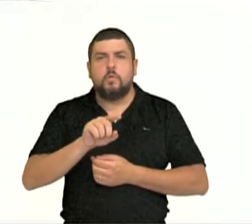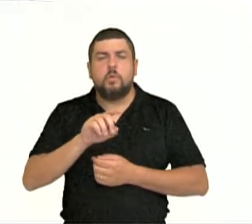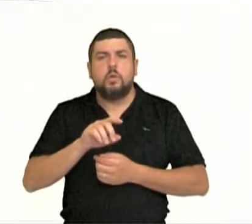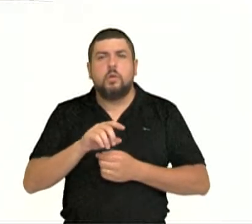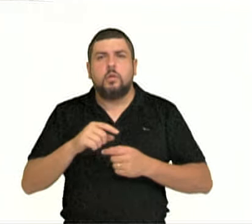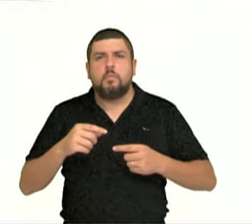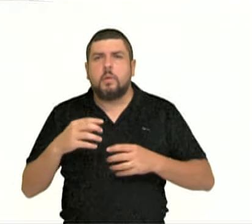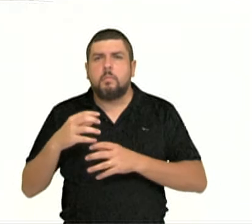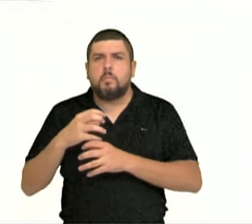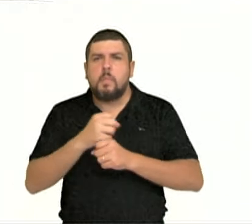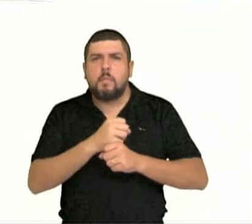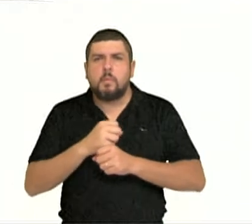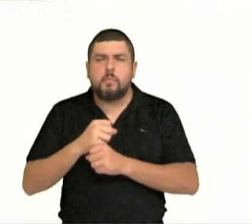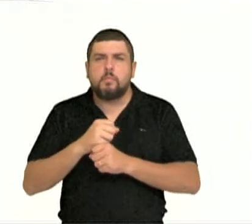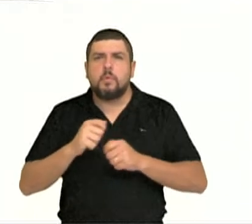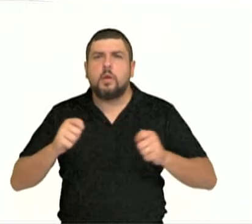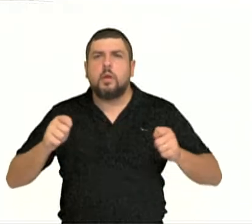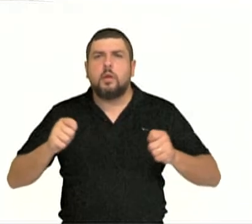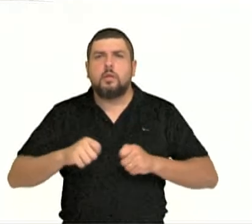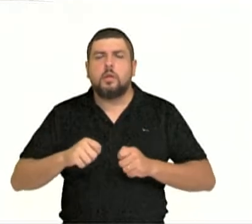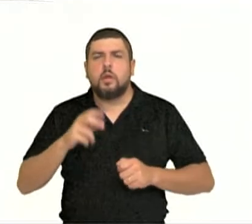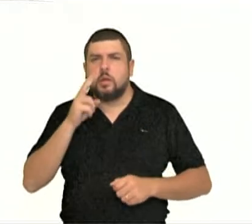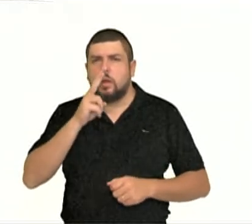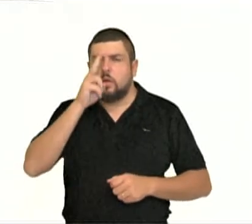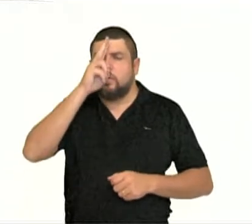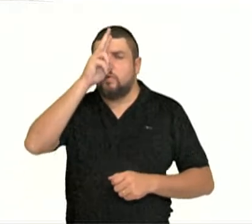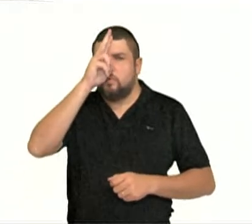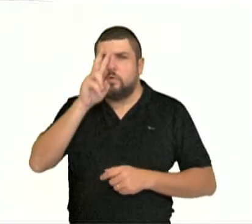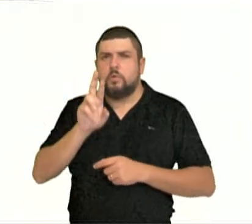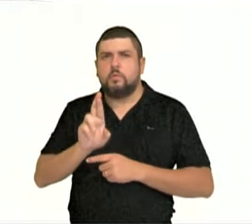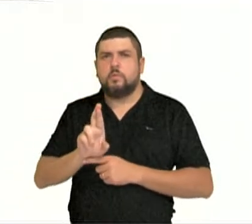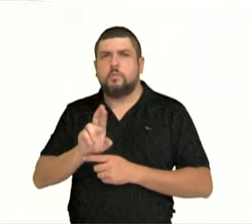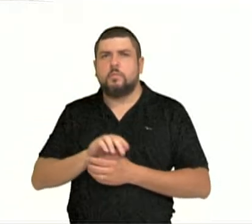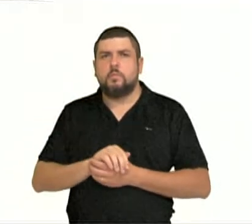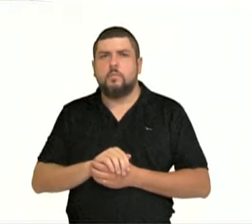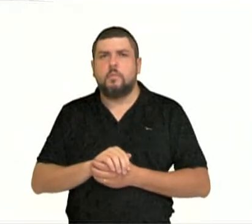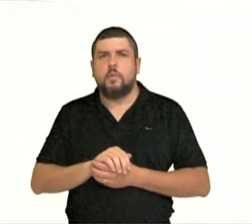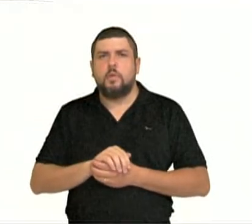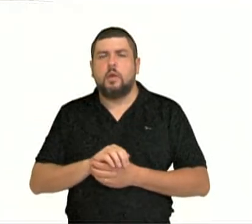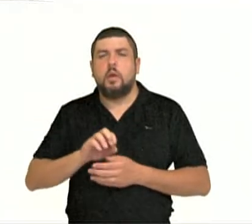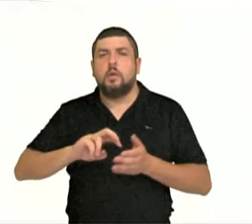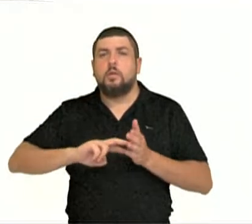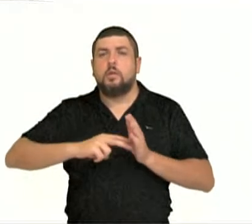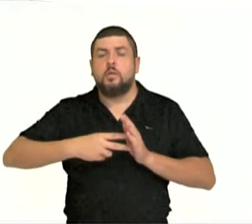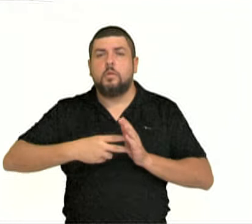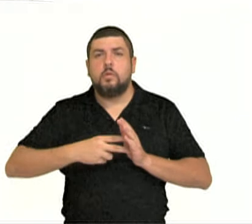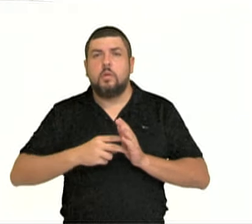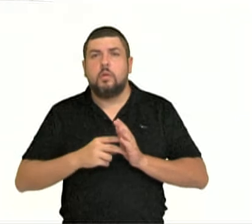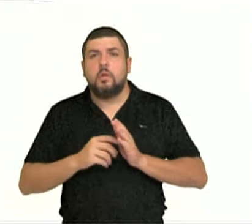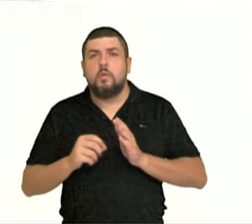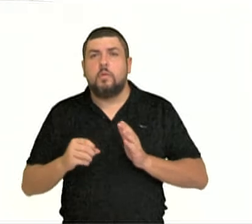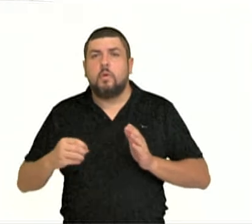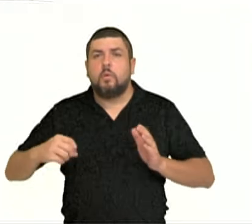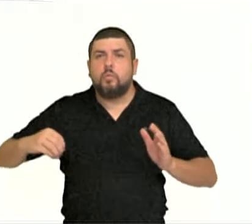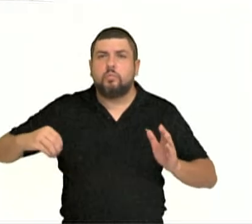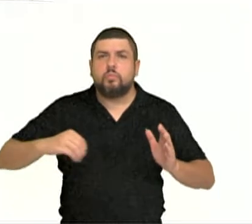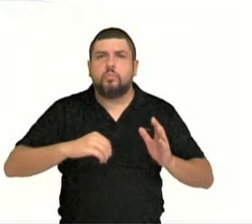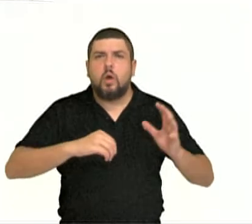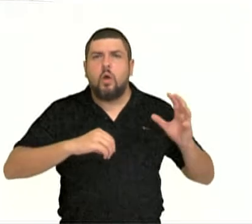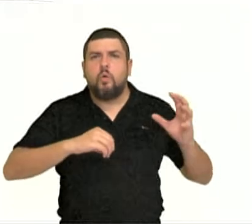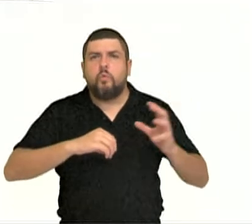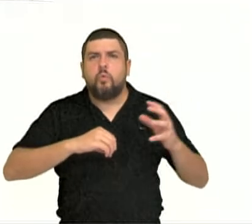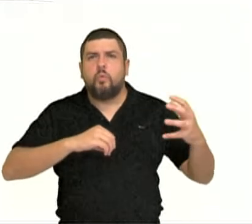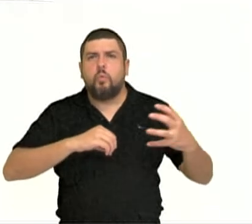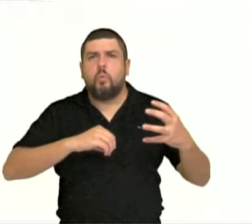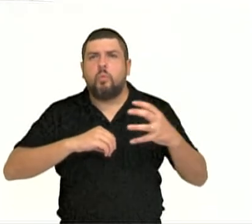força resultante. Ou seja, a força resultante ela é a soma vetorial de todas as forças aplicadas sobre o corpo. Ou seja, ela vai